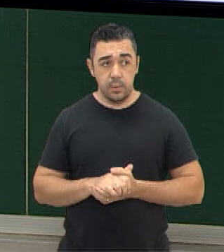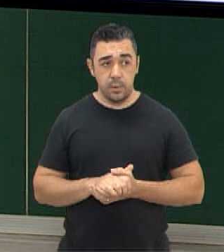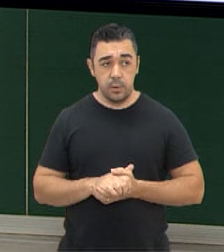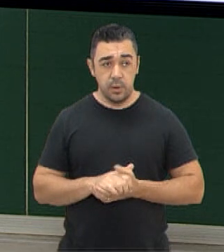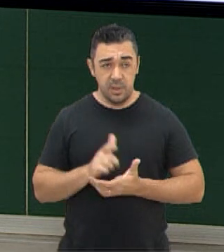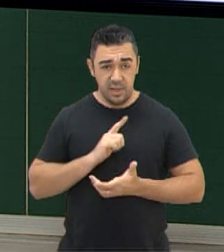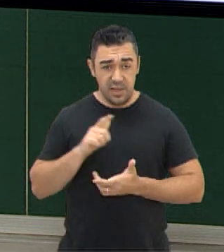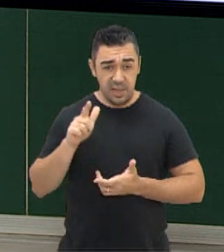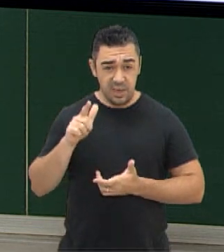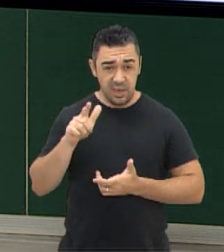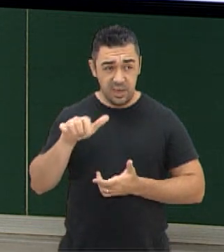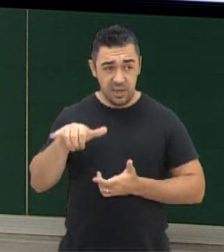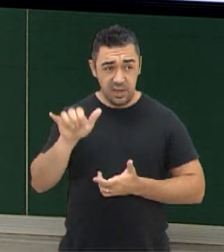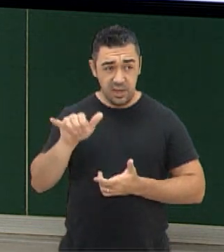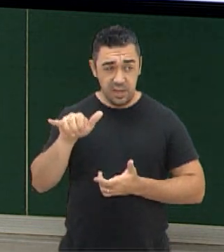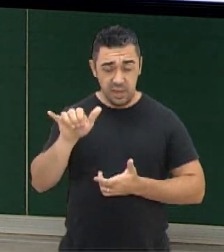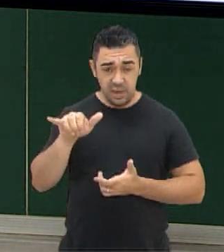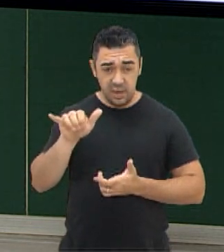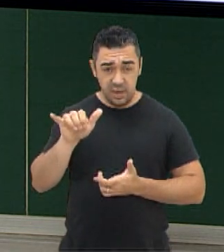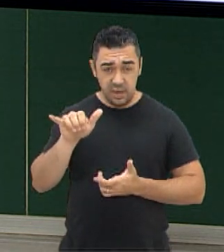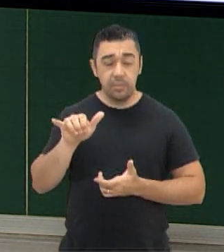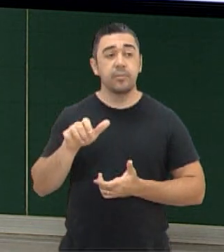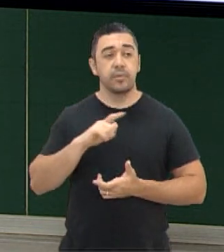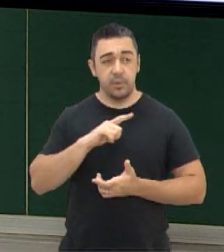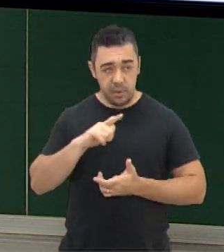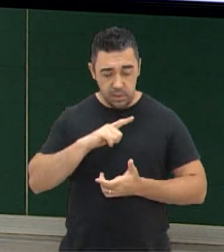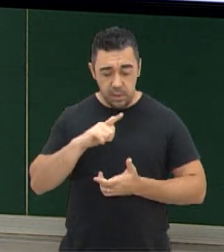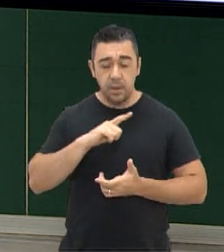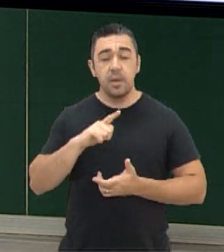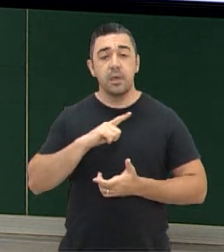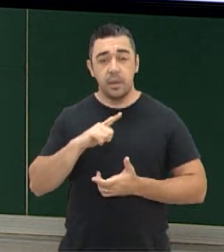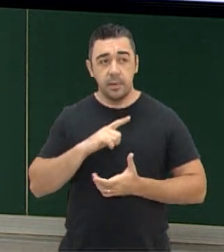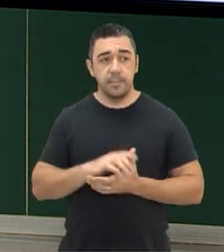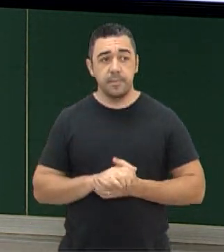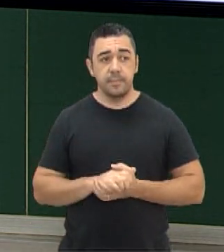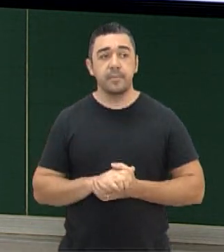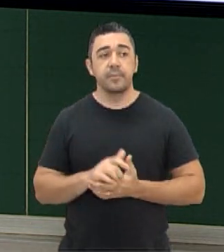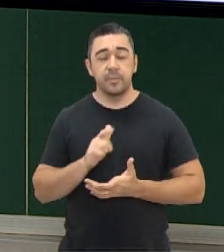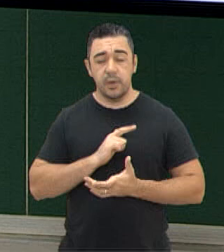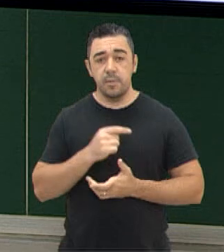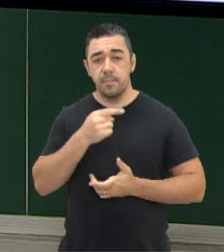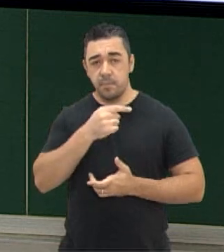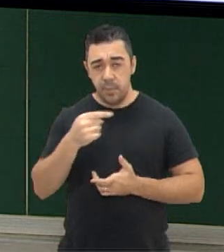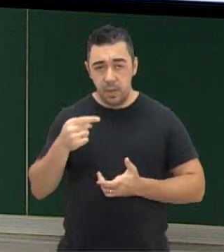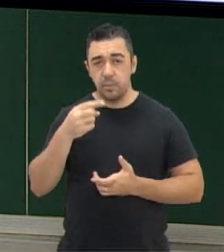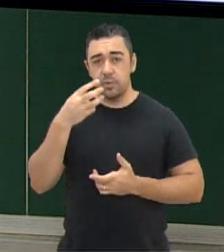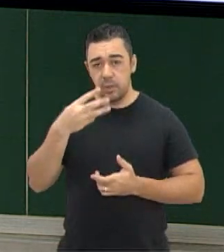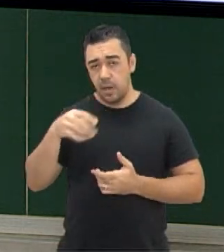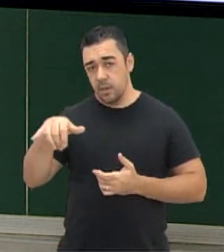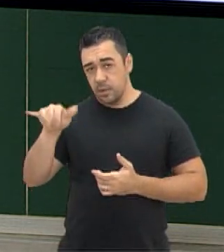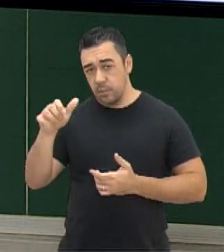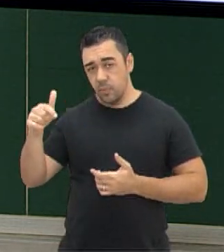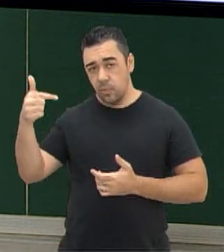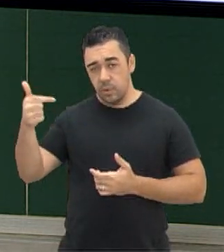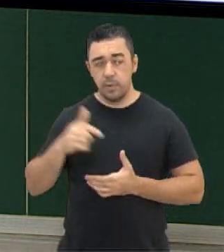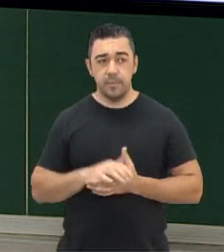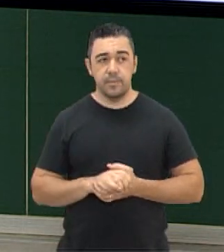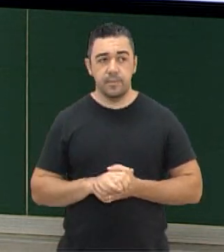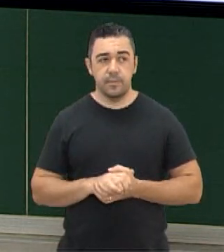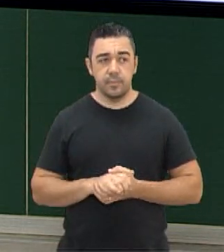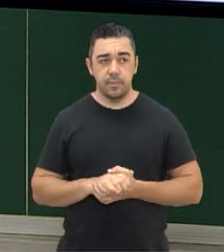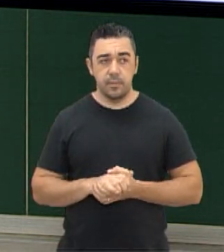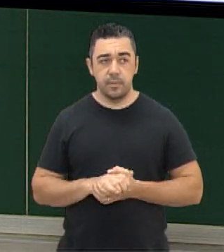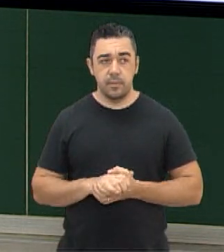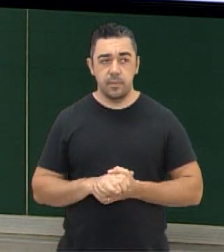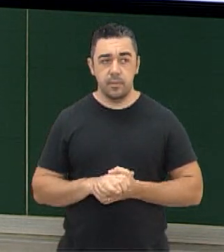o y ao quadrado? Tem. Aqui, ó, o menos 3y ao quadrado. Então, eu vou